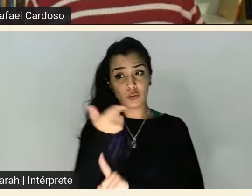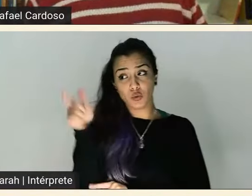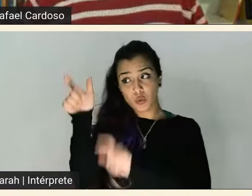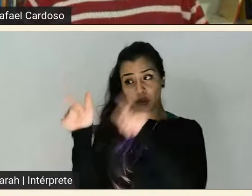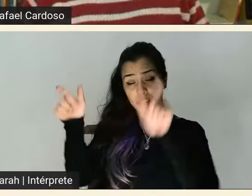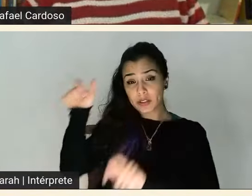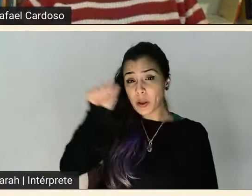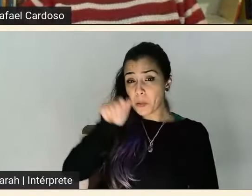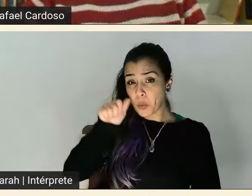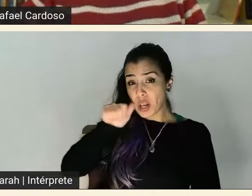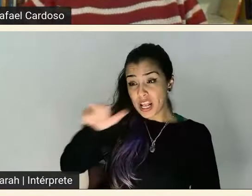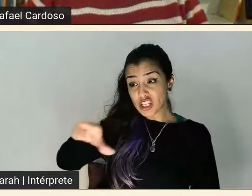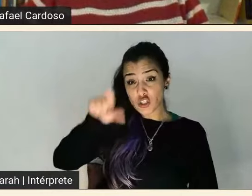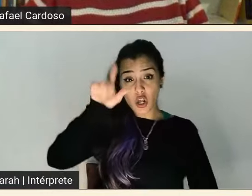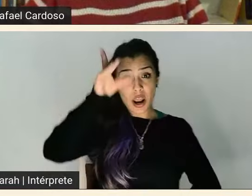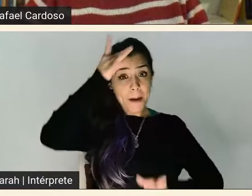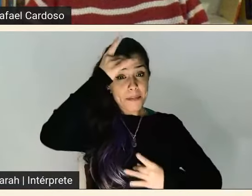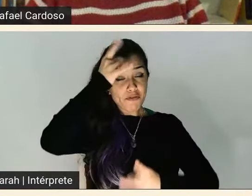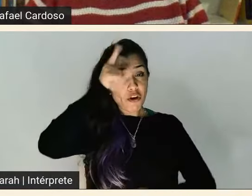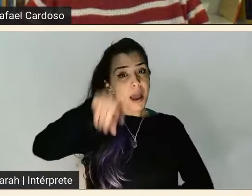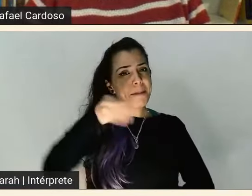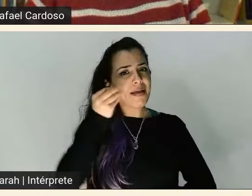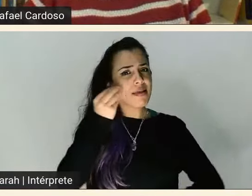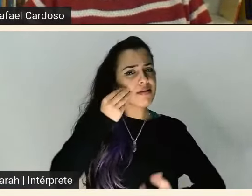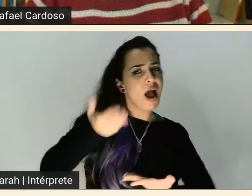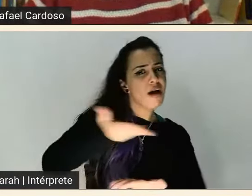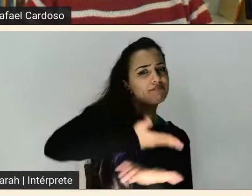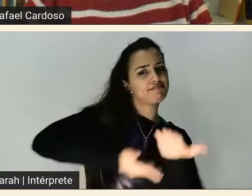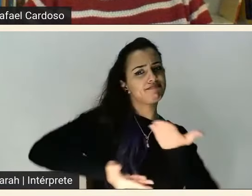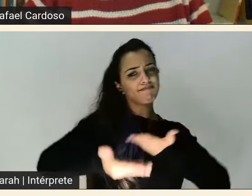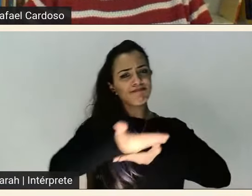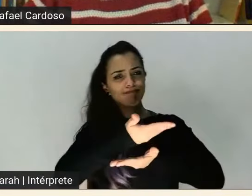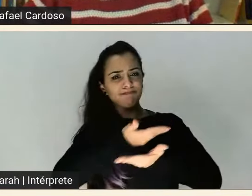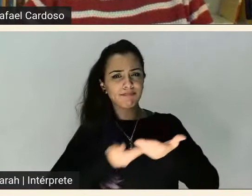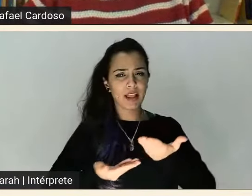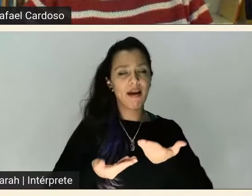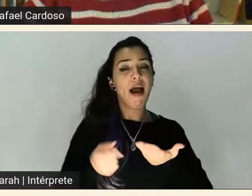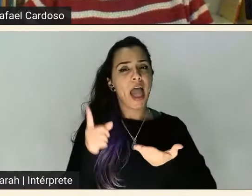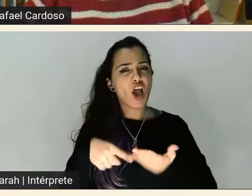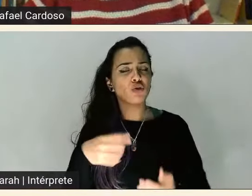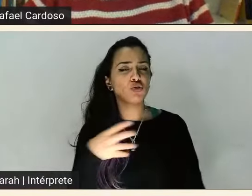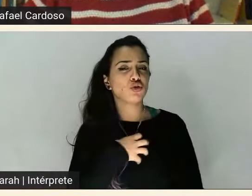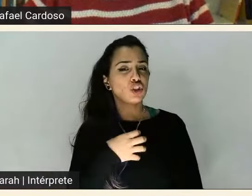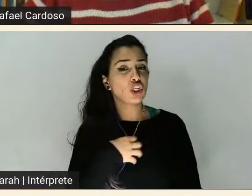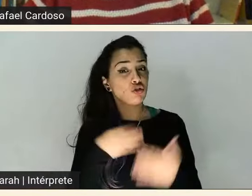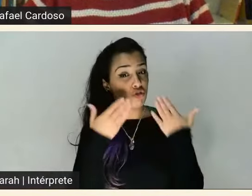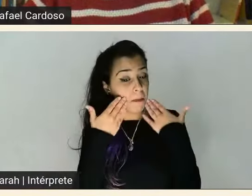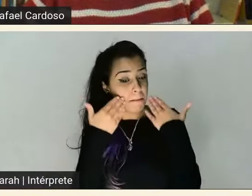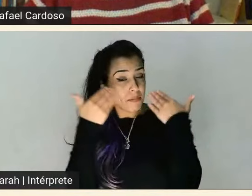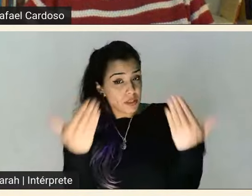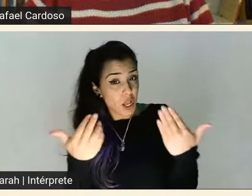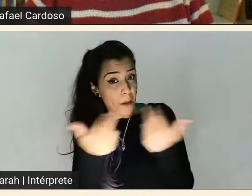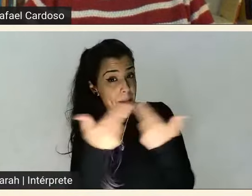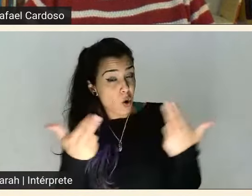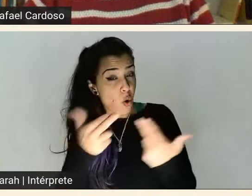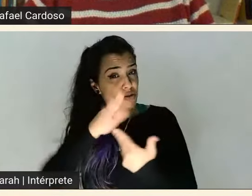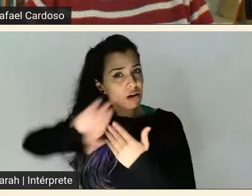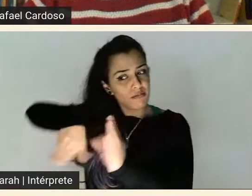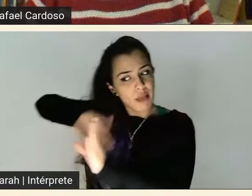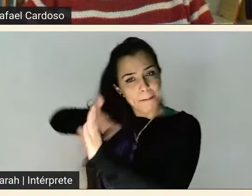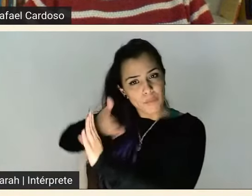por tentar fazer esse jogo, por tentar colocar visível algo que não está visível,